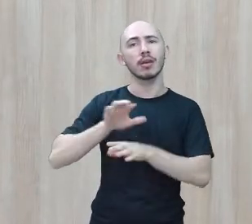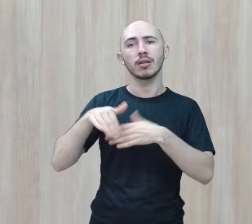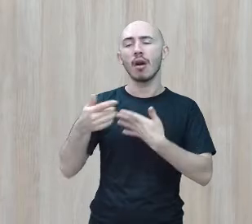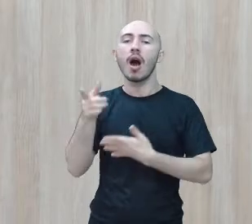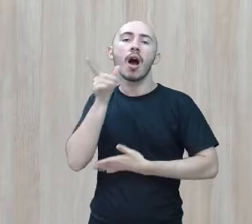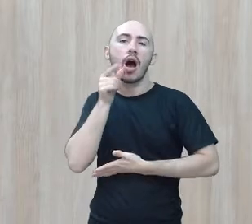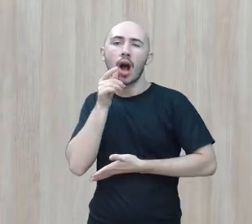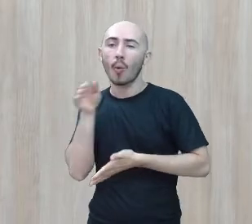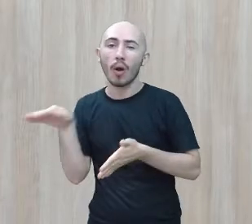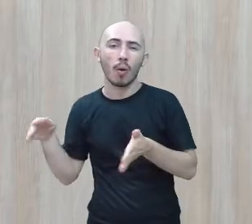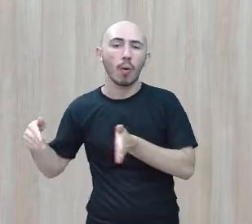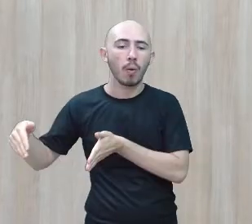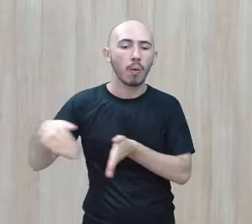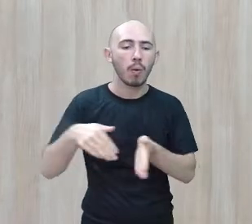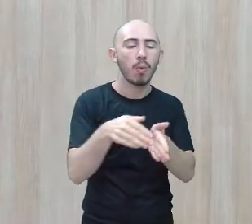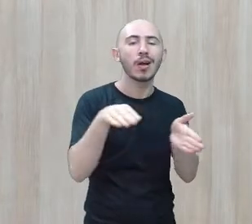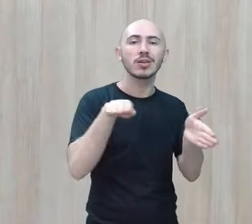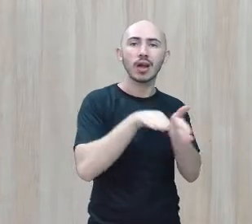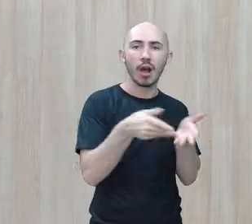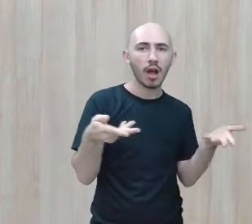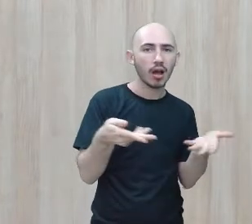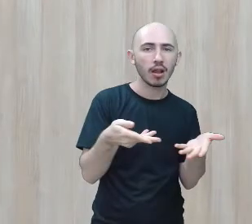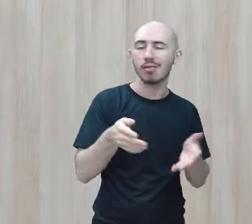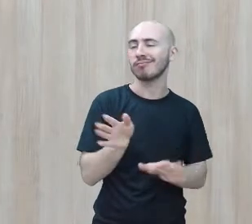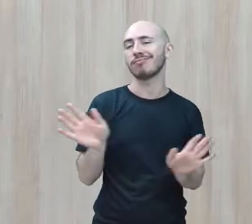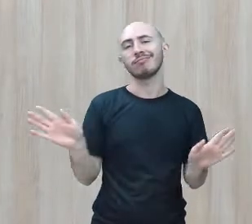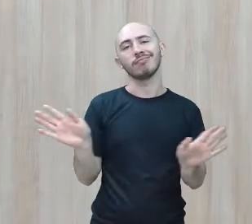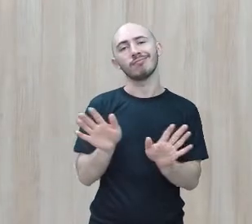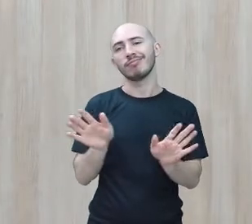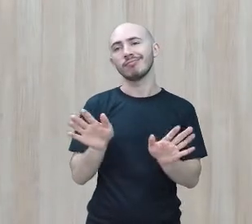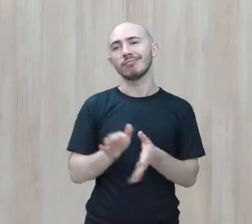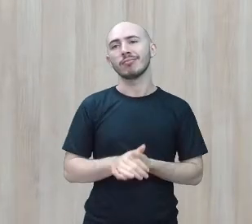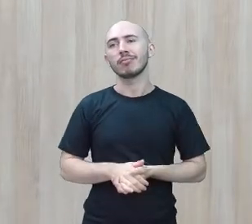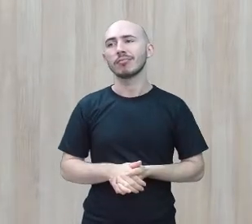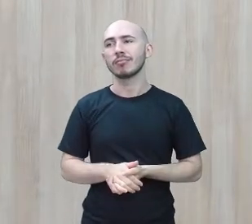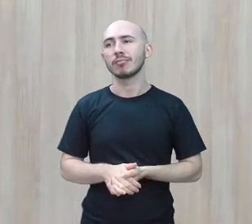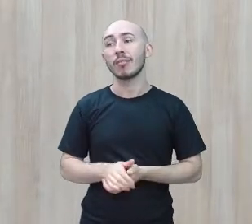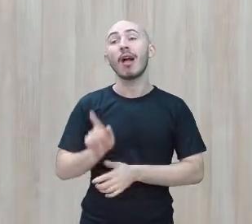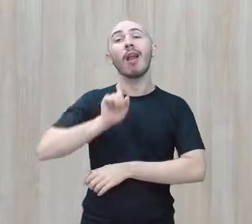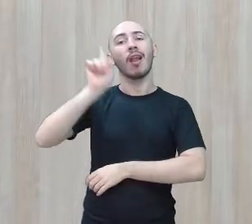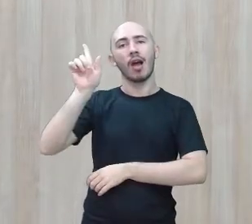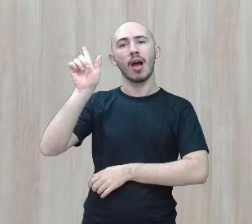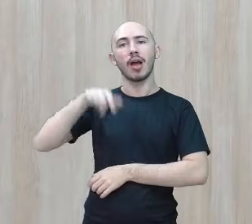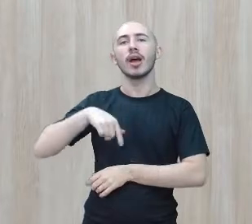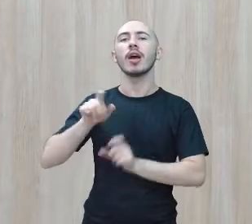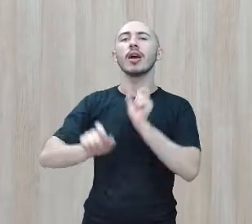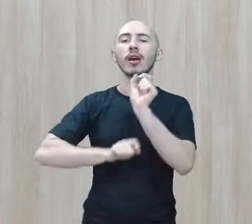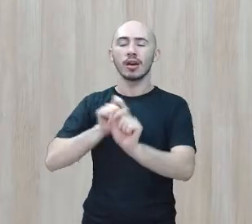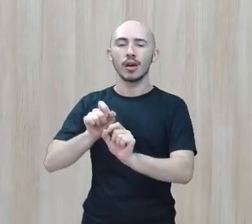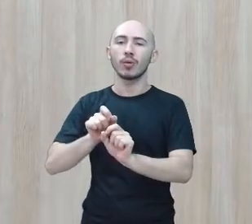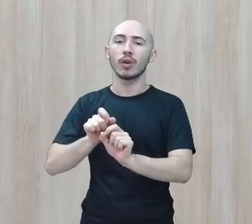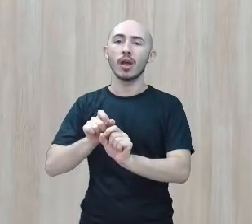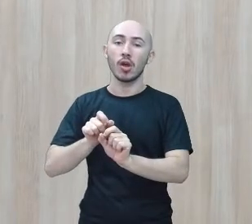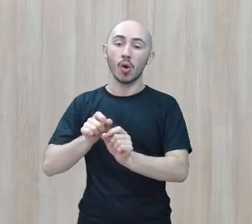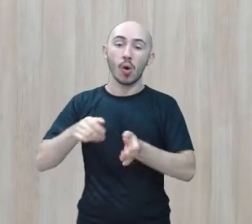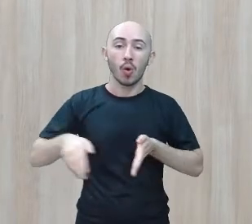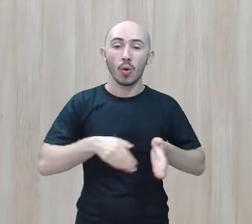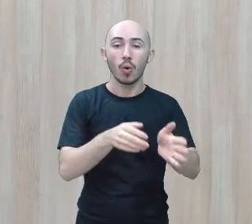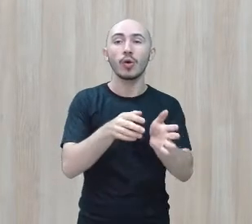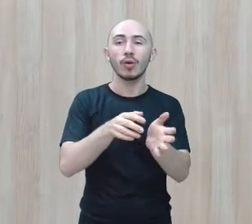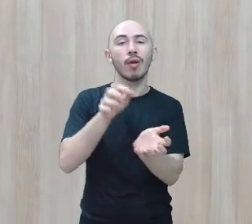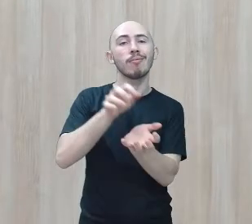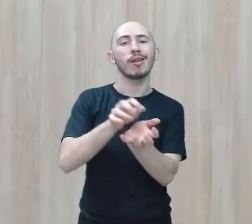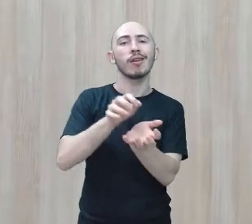nos nossos rios aqui, nos grandes rios, já que lá, né, é o rio Capibaribe-Mirim, né, bem pequenininho